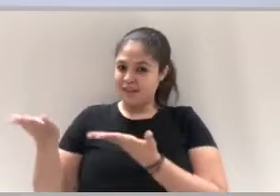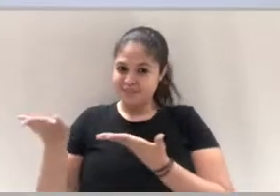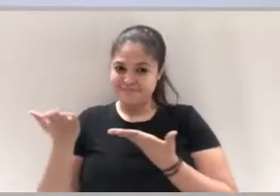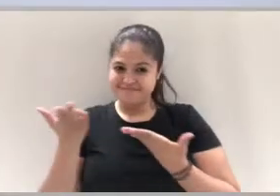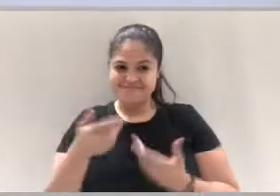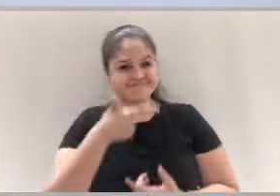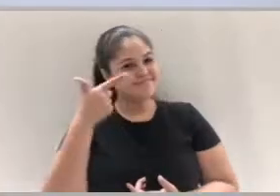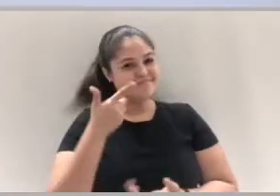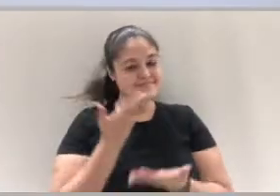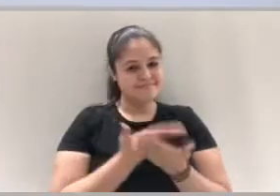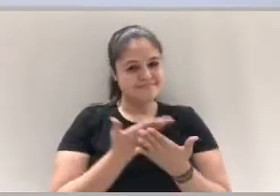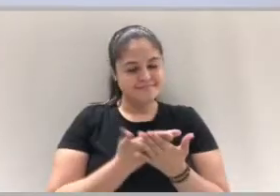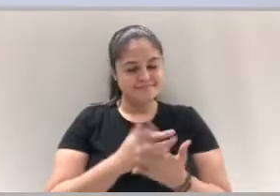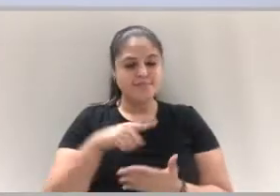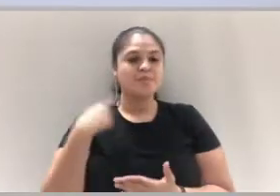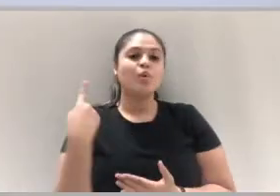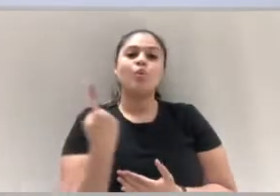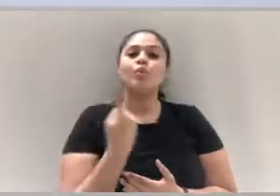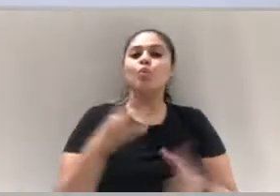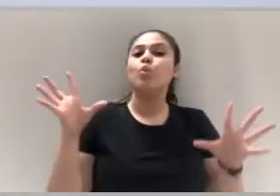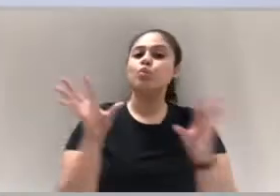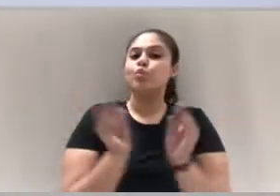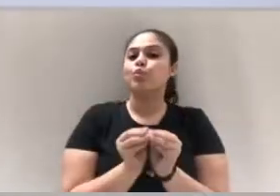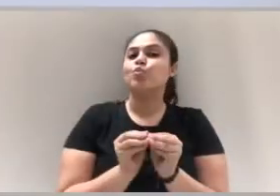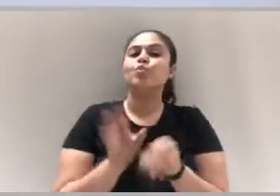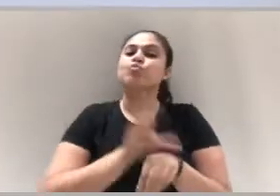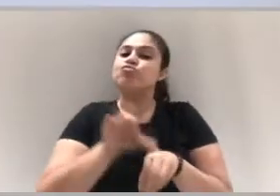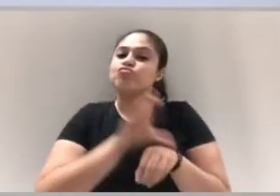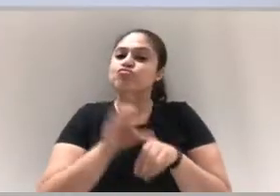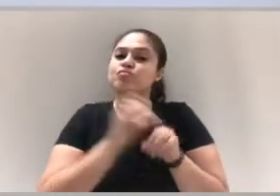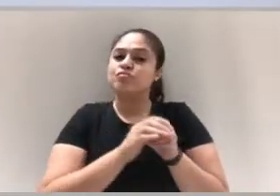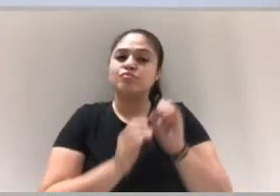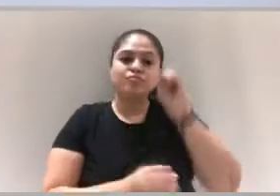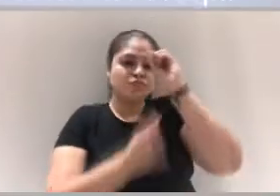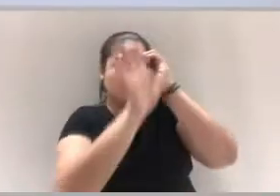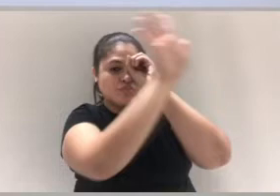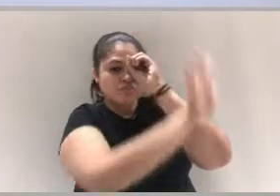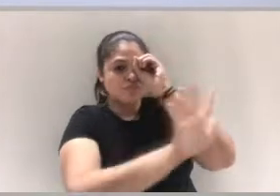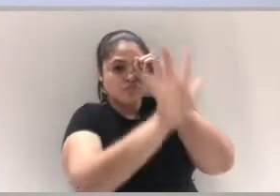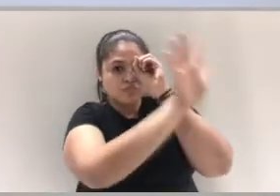Sejam bem-vindos à segunda aula do nosso mini curso de astronomia.